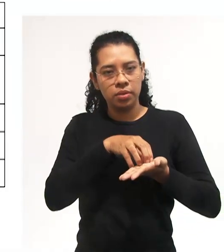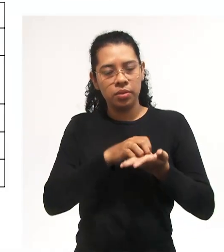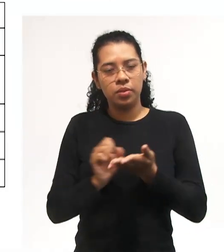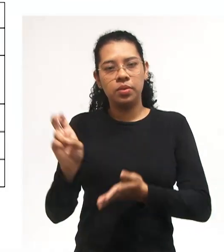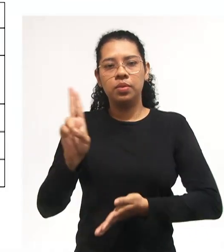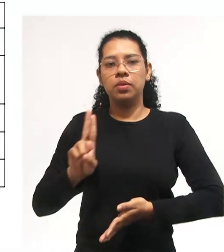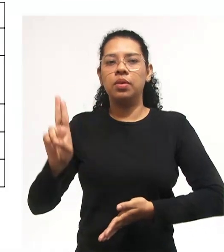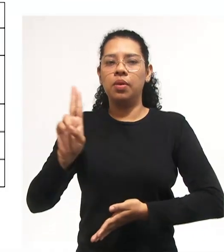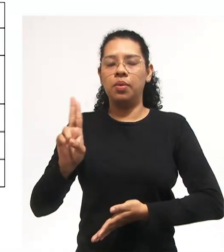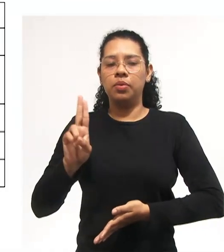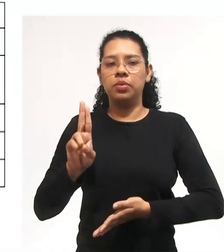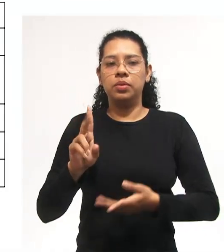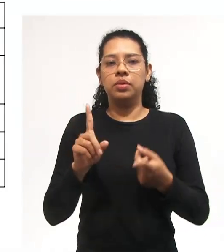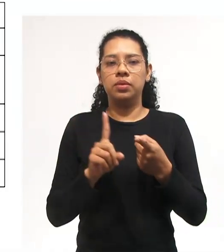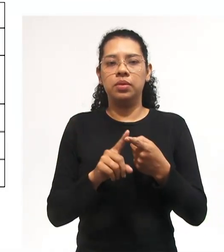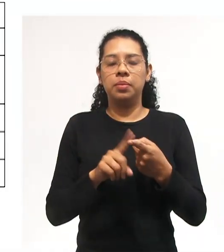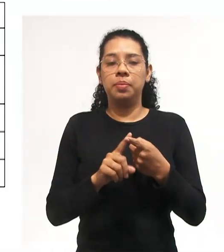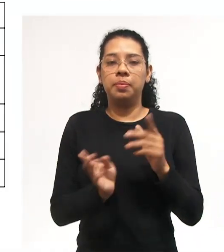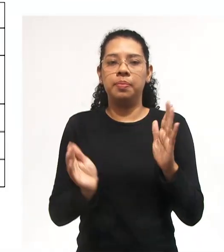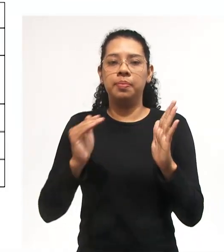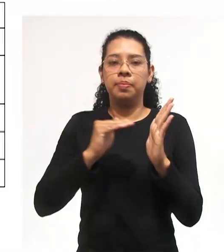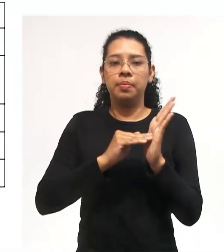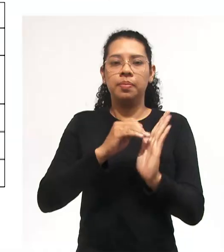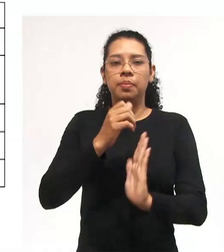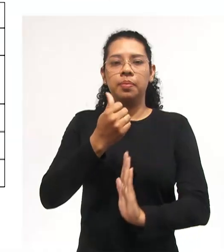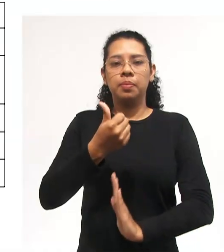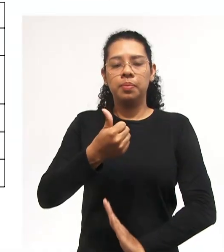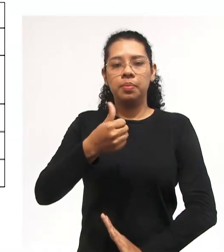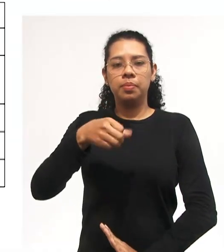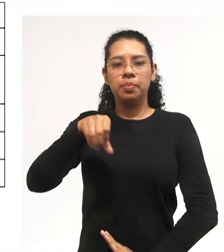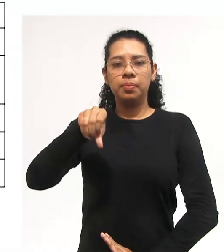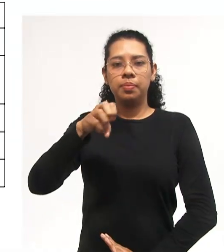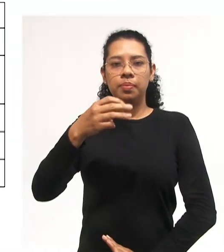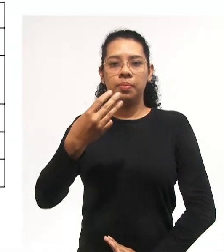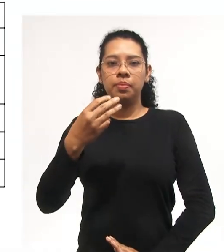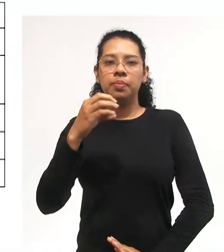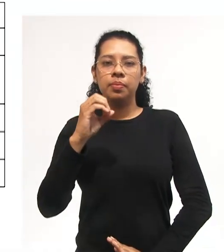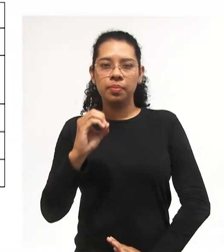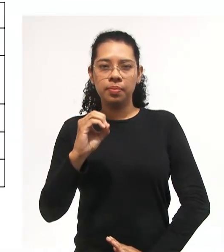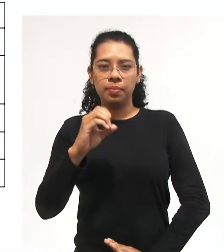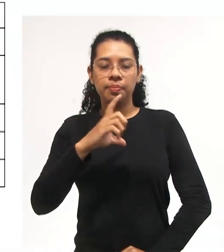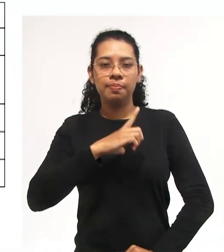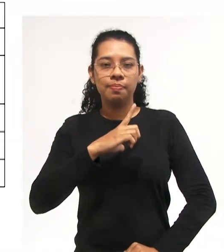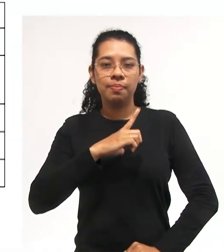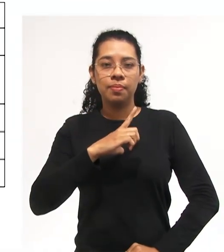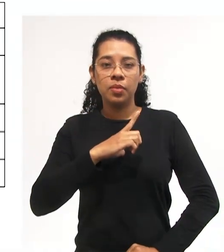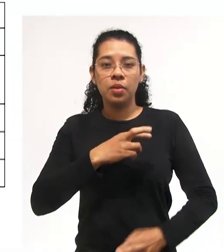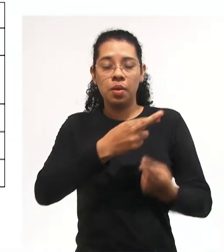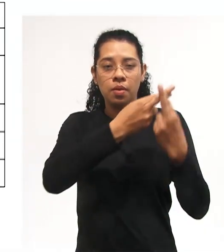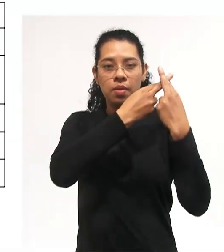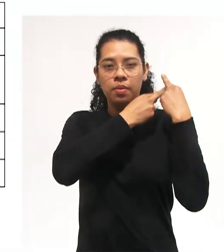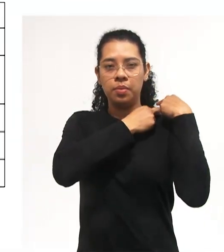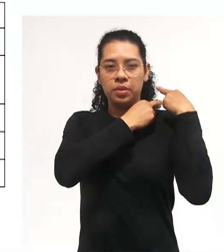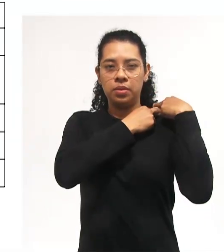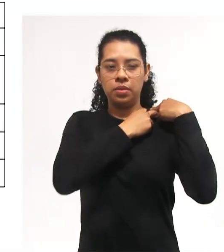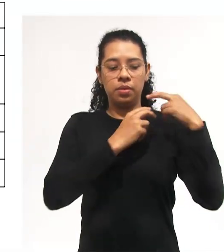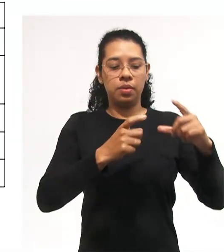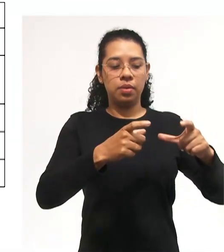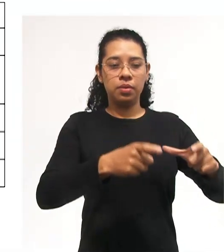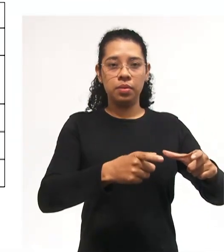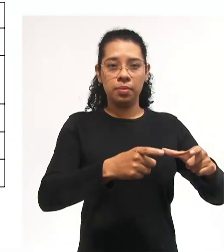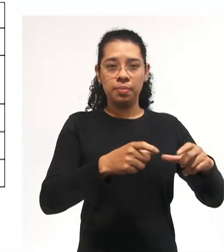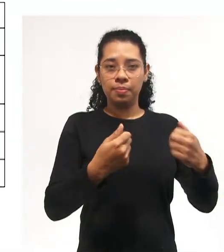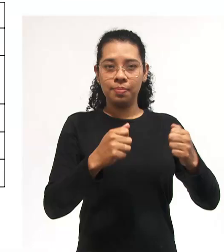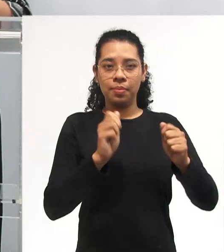até 1930, ela tinha uma função contábil. Que função é essa? Ela era